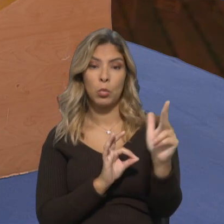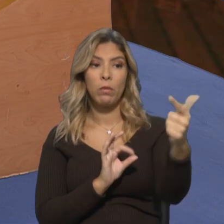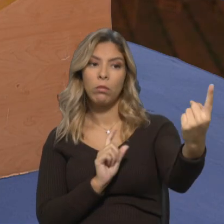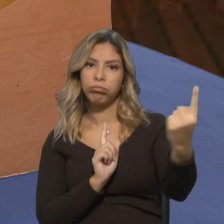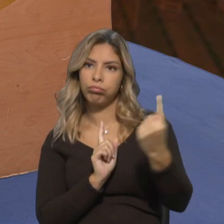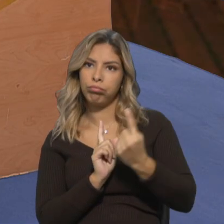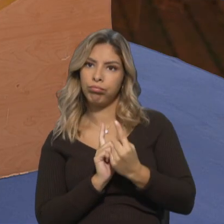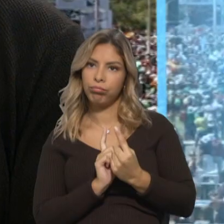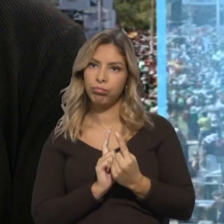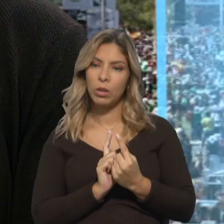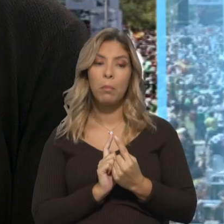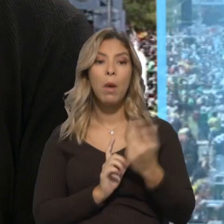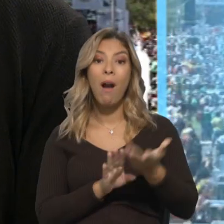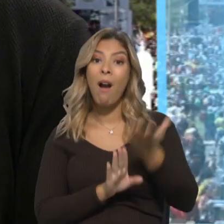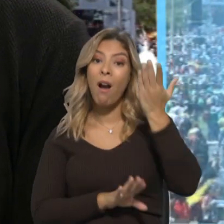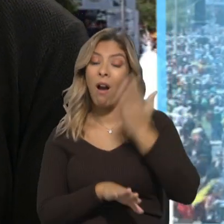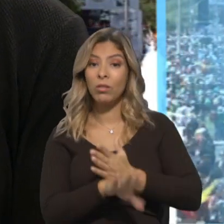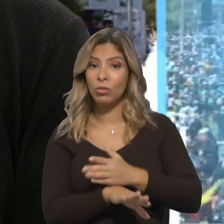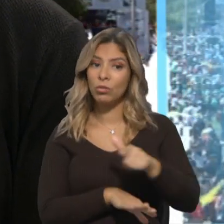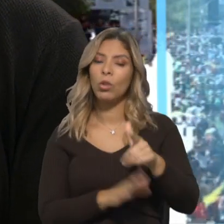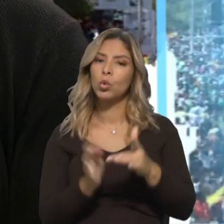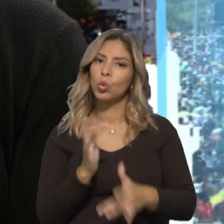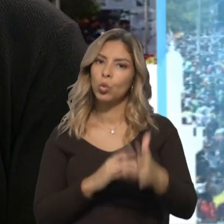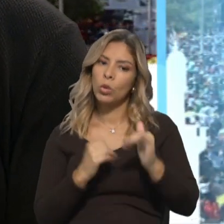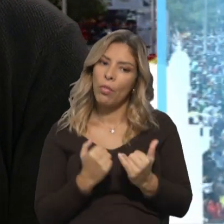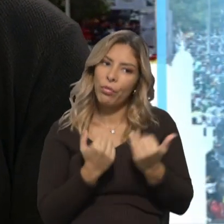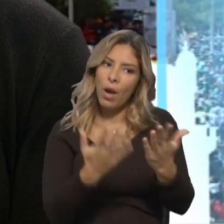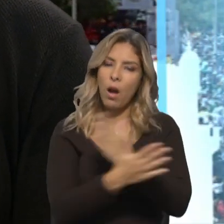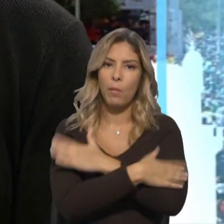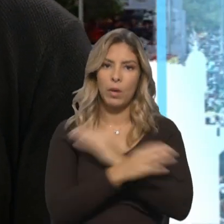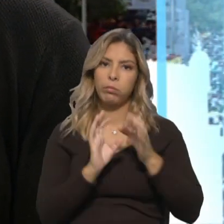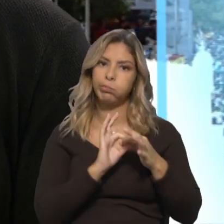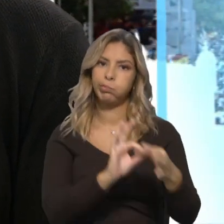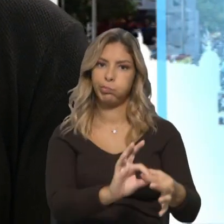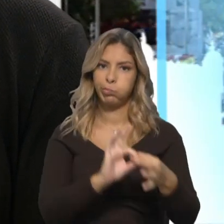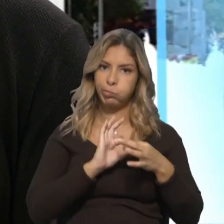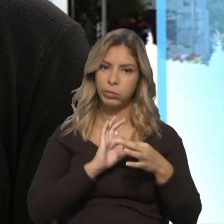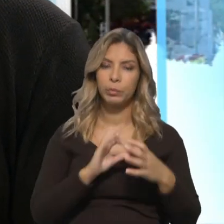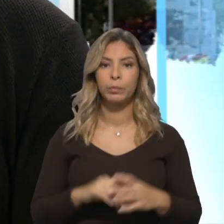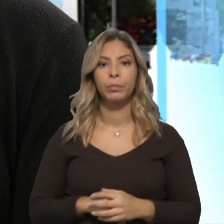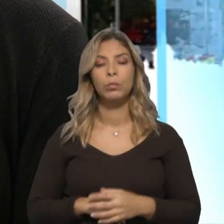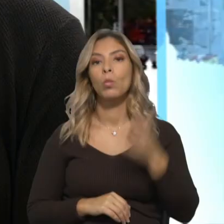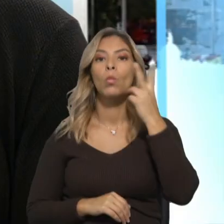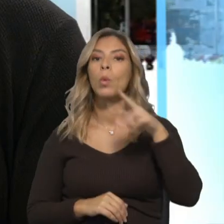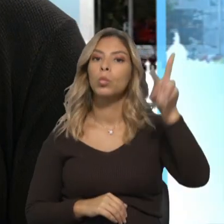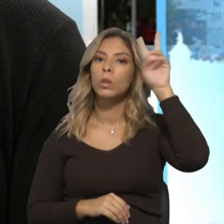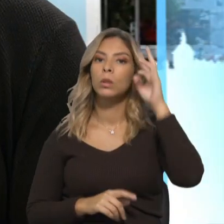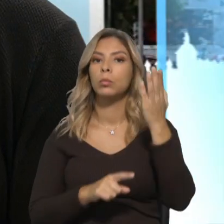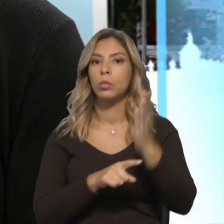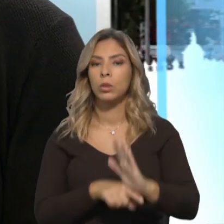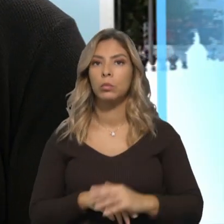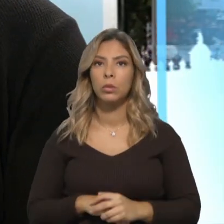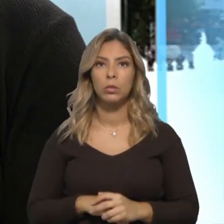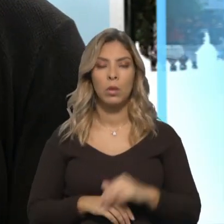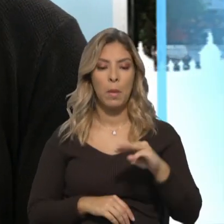seguiu porque Cristo ofereceu em primeiro lugar esta amizade, esta presença e esta proximidade. Em Moçambique, por exemplo, estamos a viver o drama de Cabo Delgado,